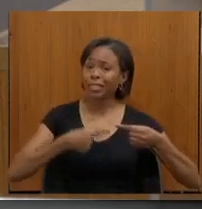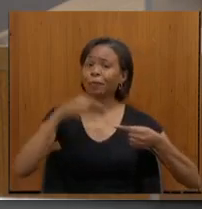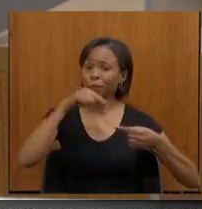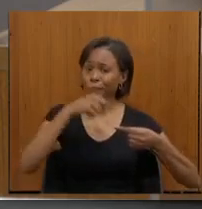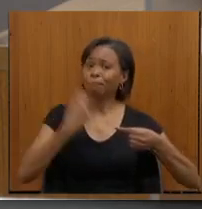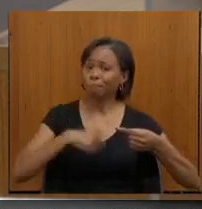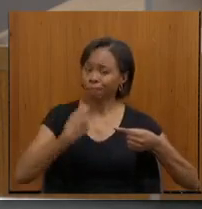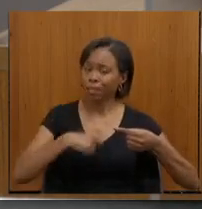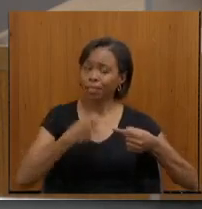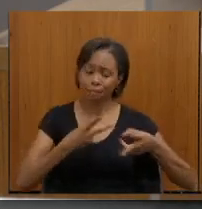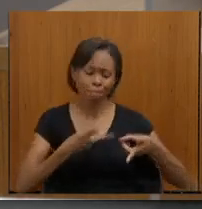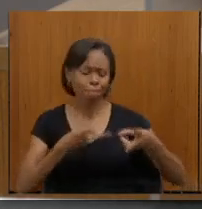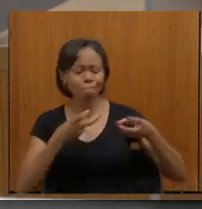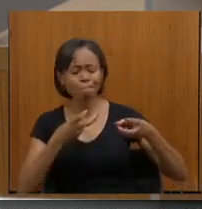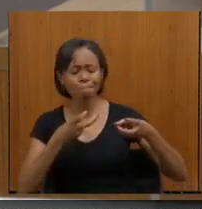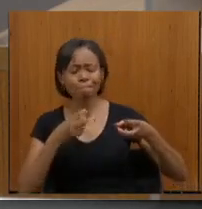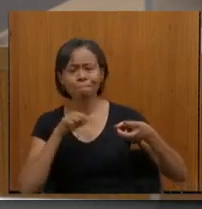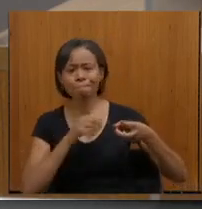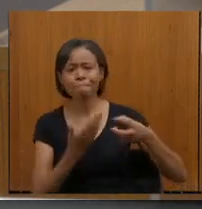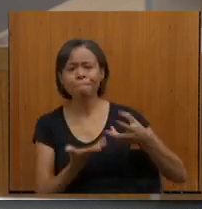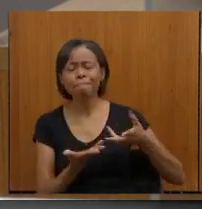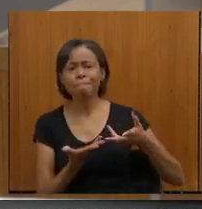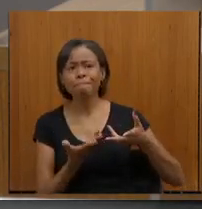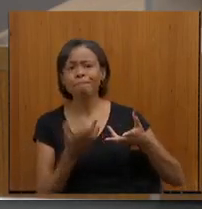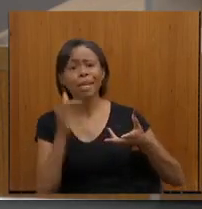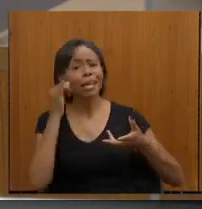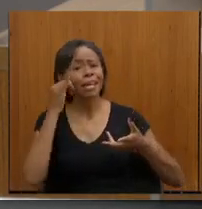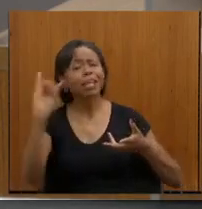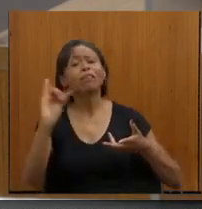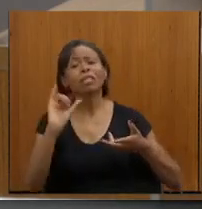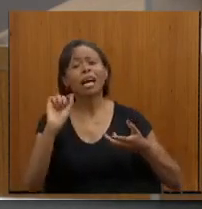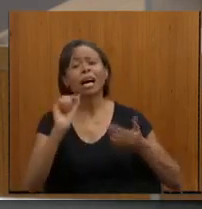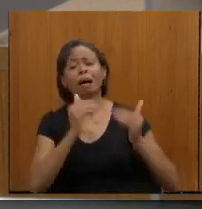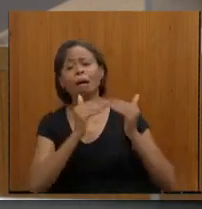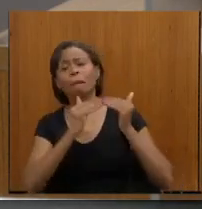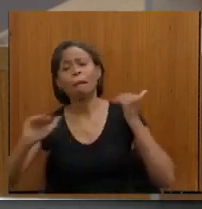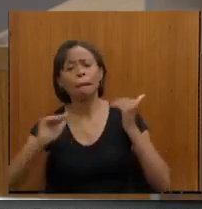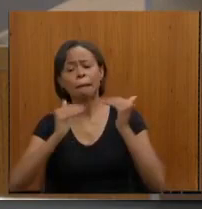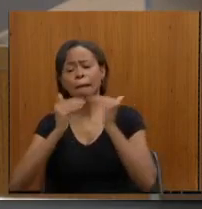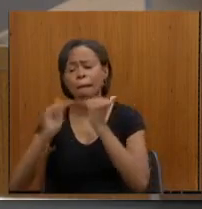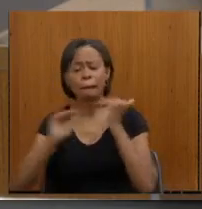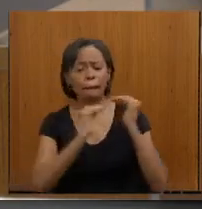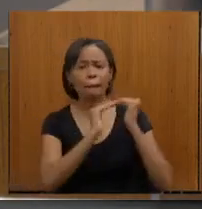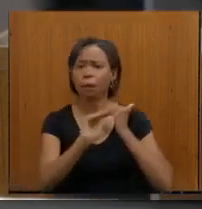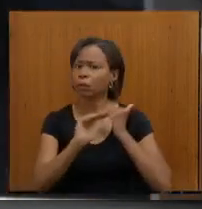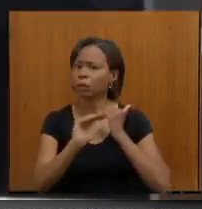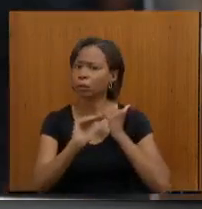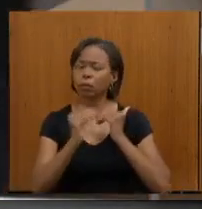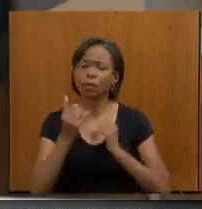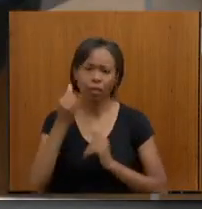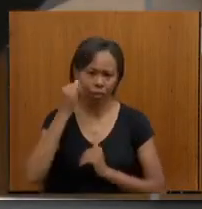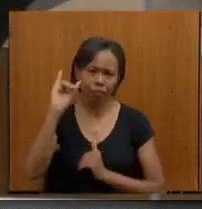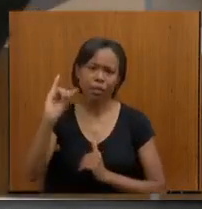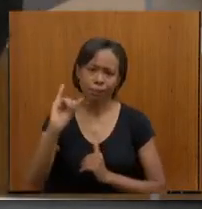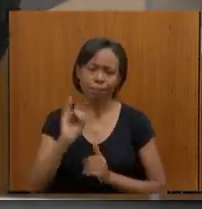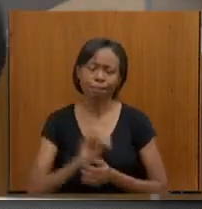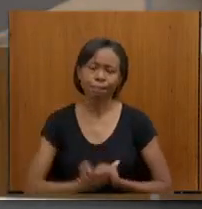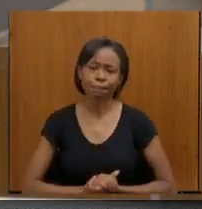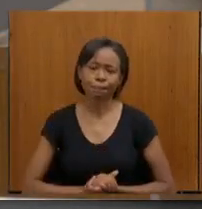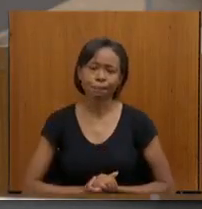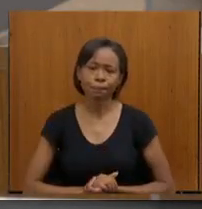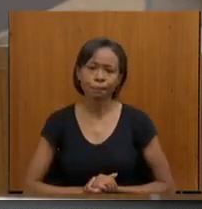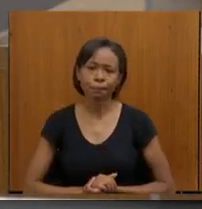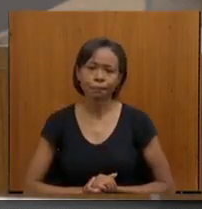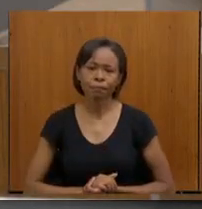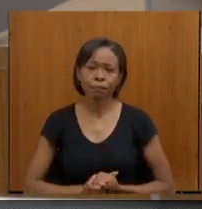não haja paradoxo sou ou dissonâncias entre essas políticas que ali à